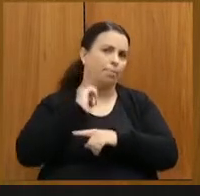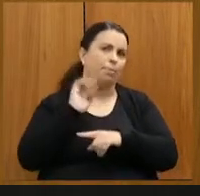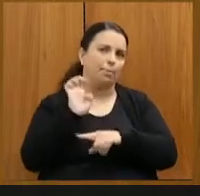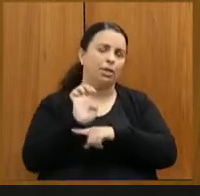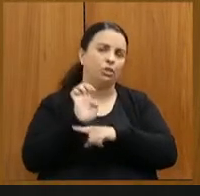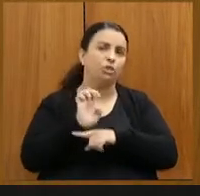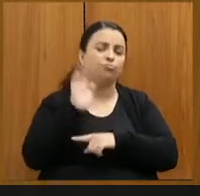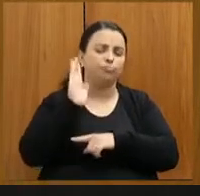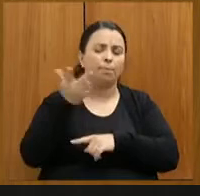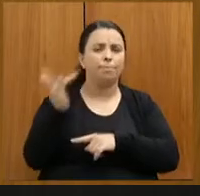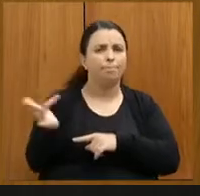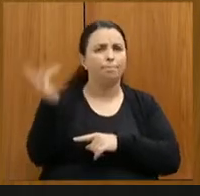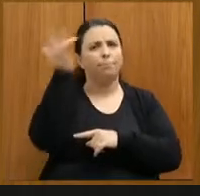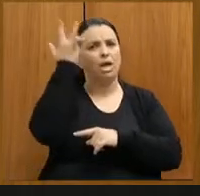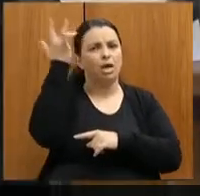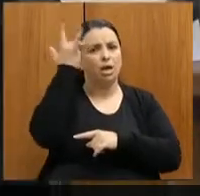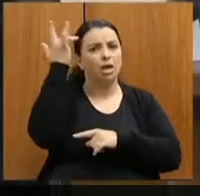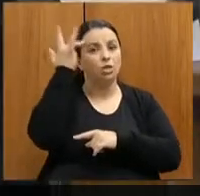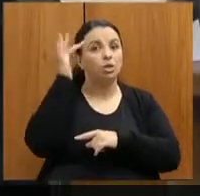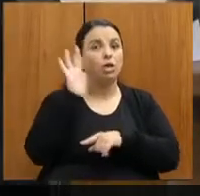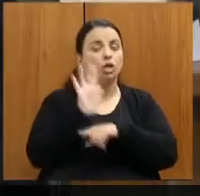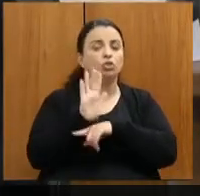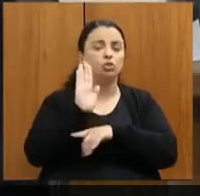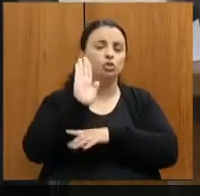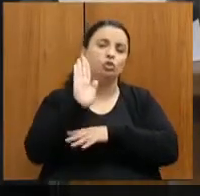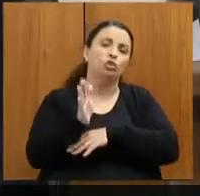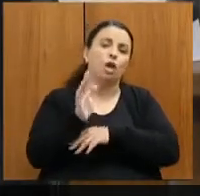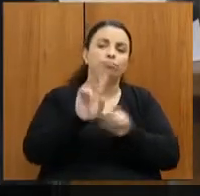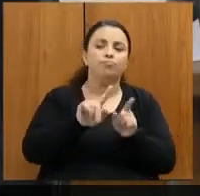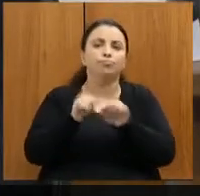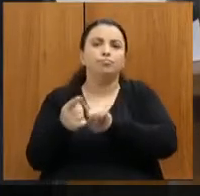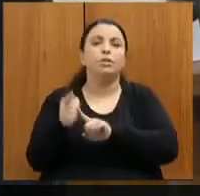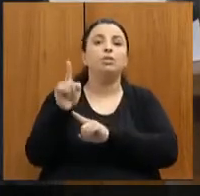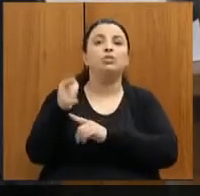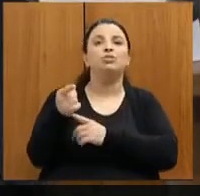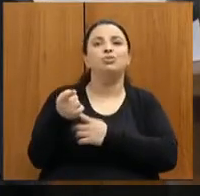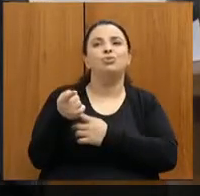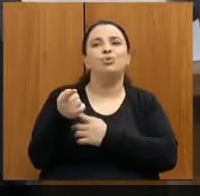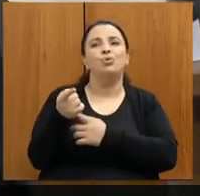ajudando na base de incremento da arrecadação de sementes